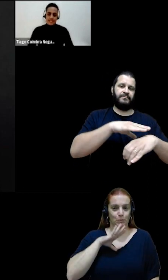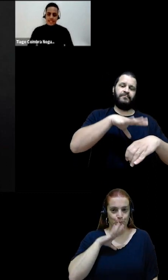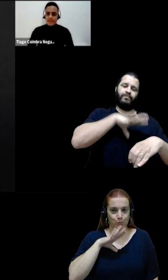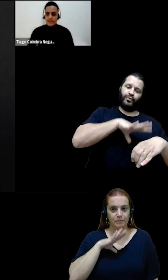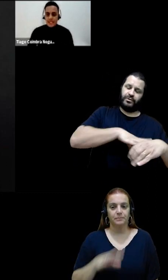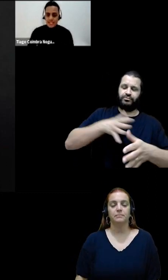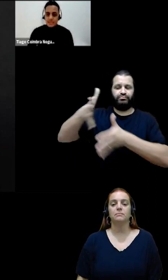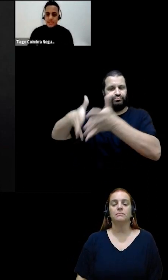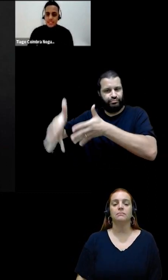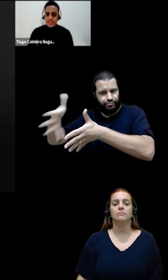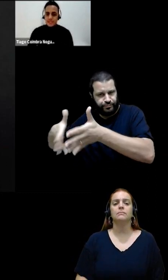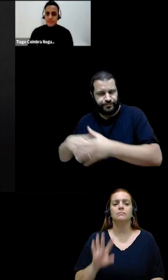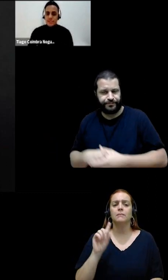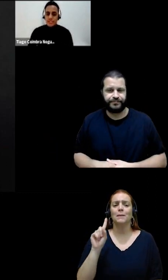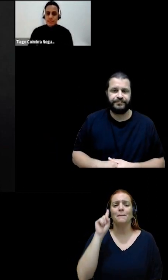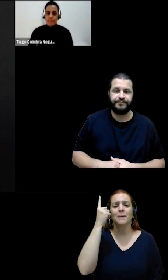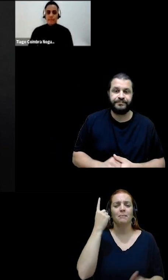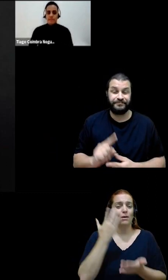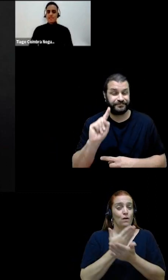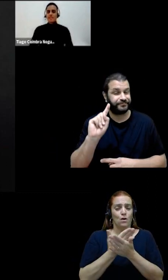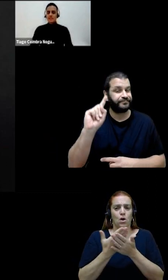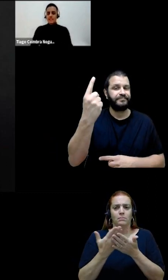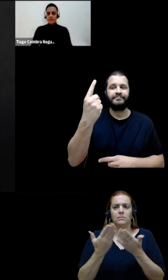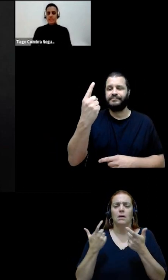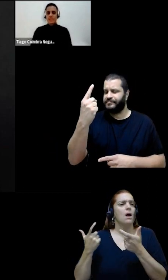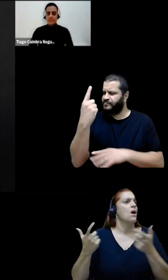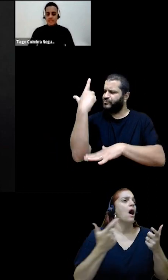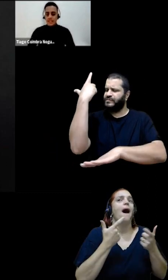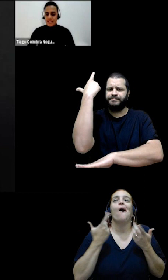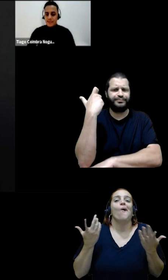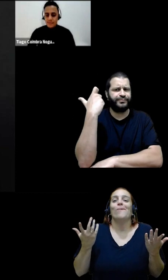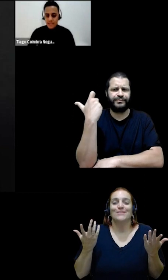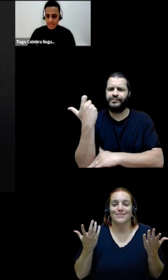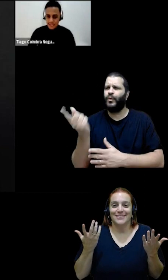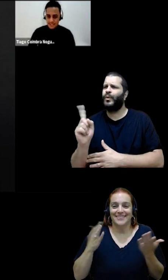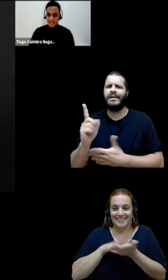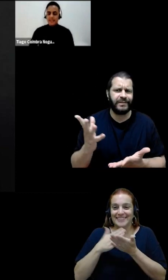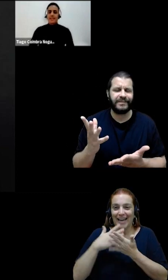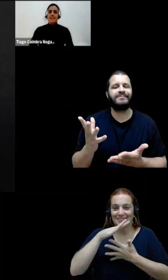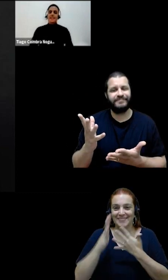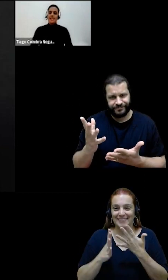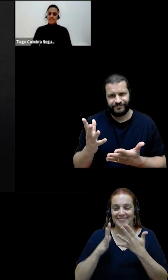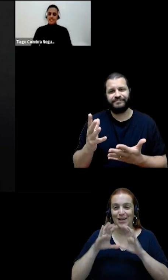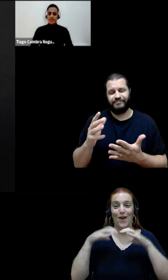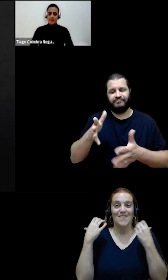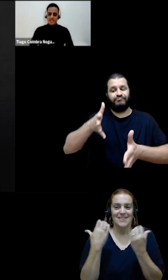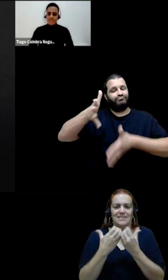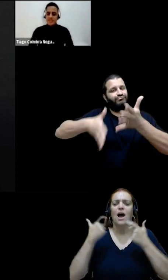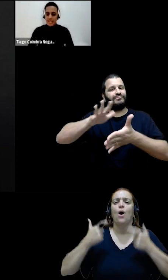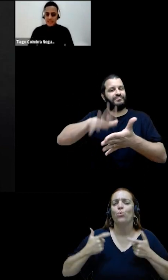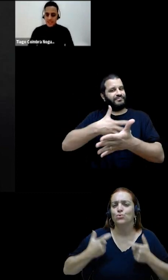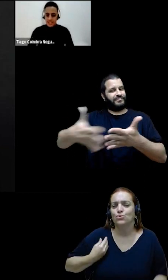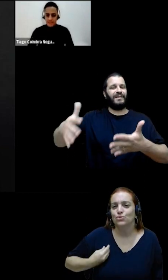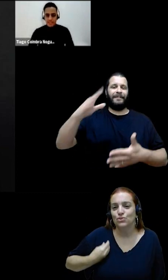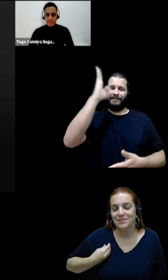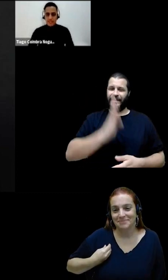Primeira questão que a gente inicia discutindo é onde estão os intérpretes de língua de sinais em conferências, né? E aí a gente já pode